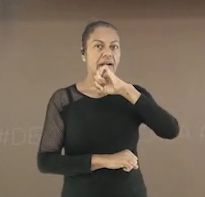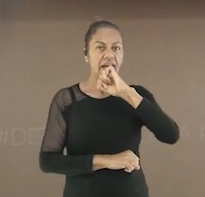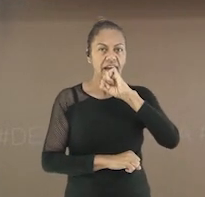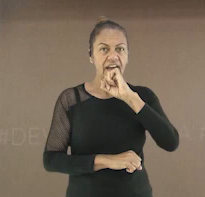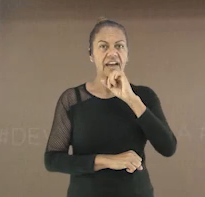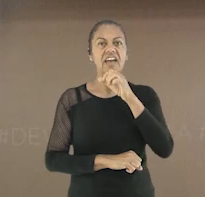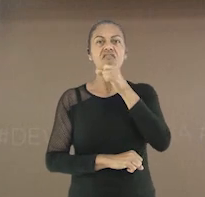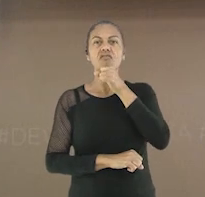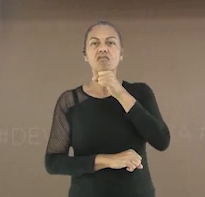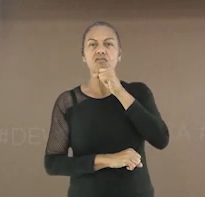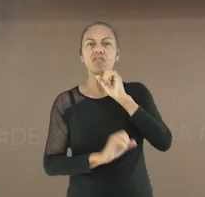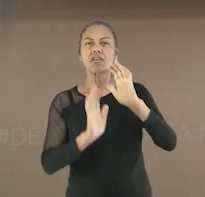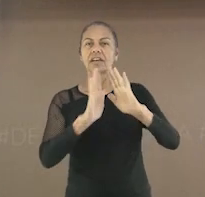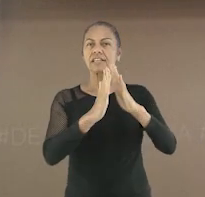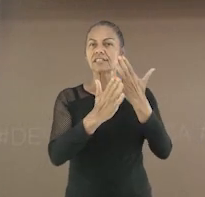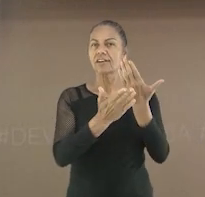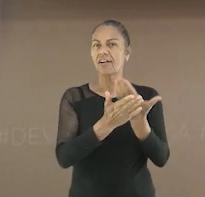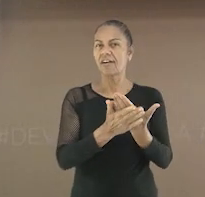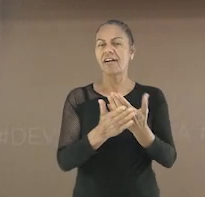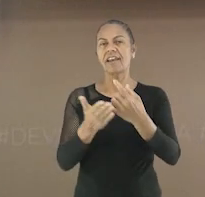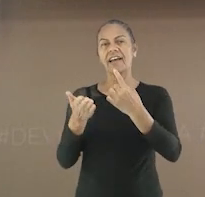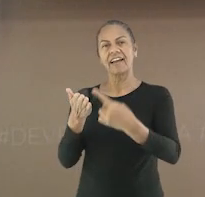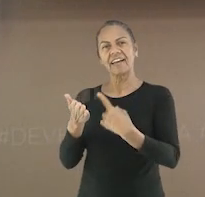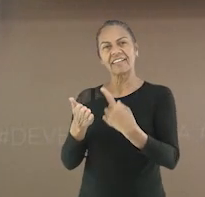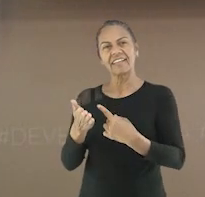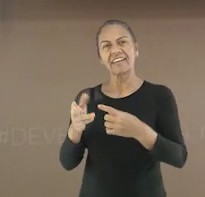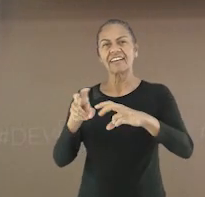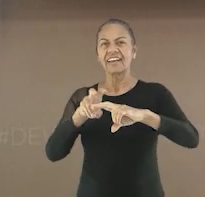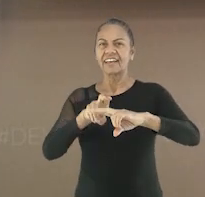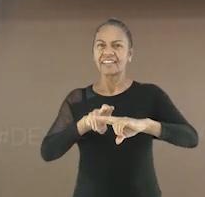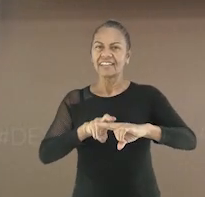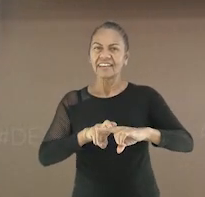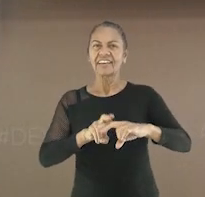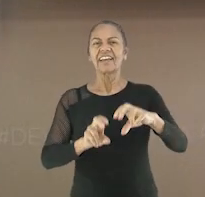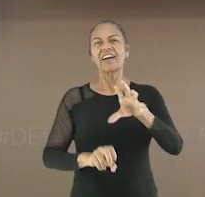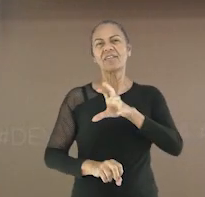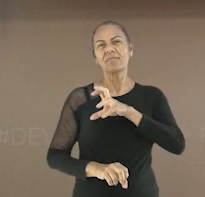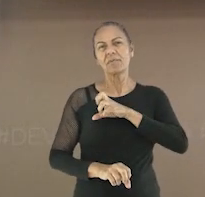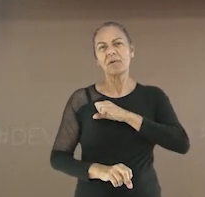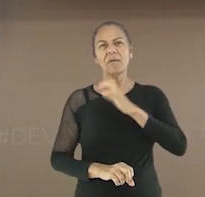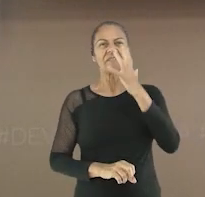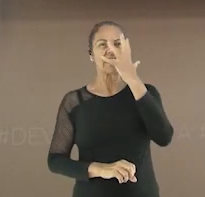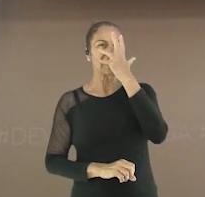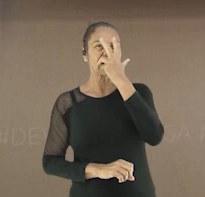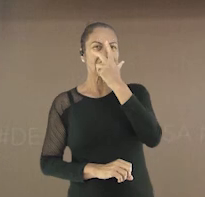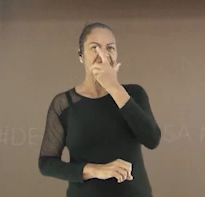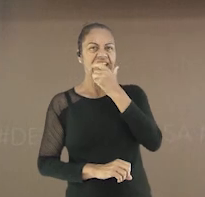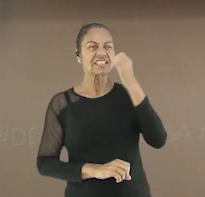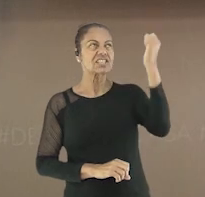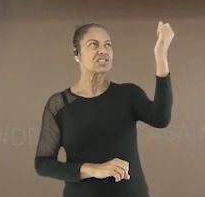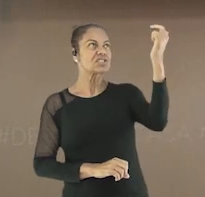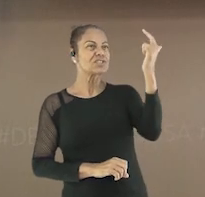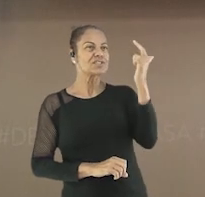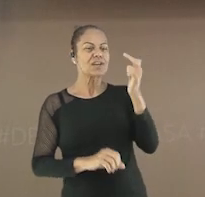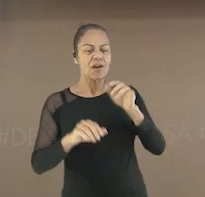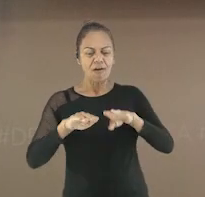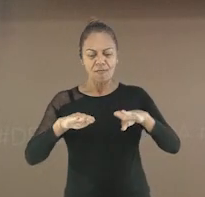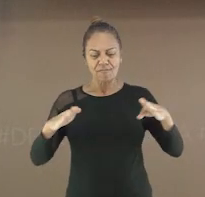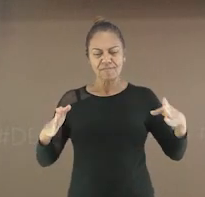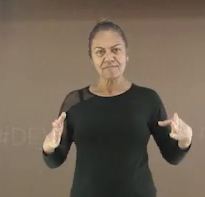casa, caderno, cadeira, amor, beleza, sol, mesa,